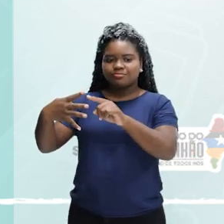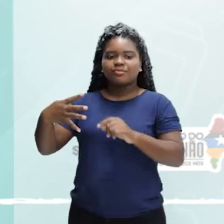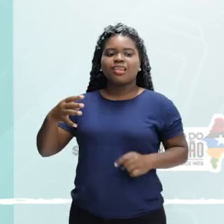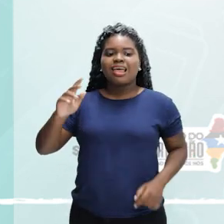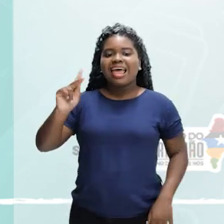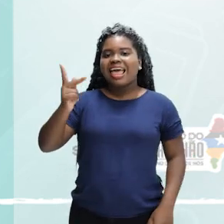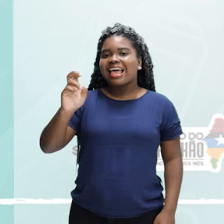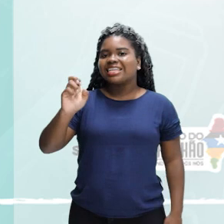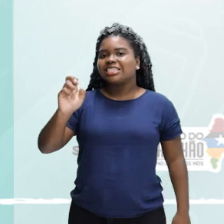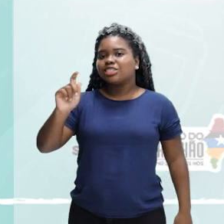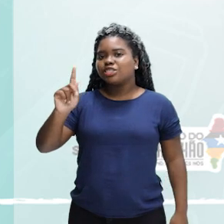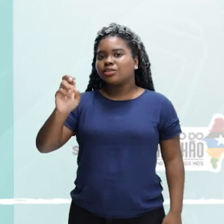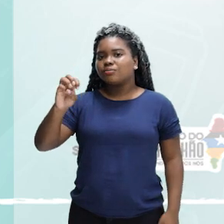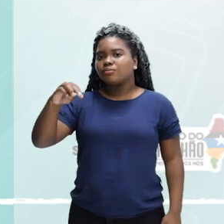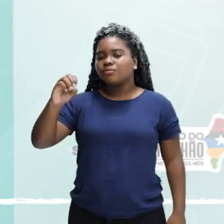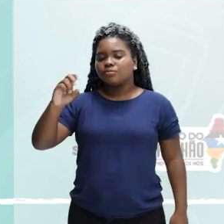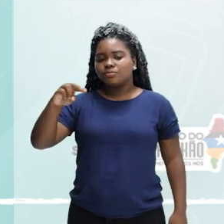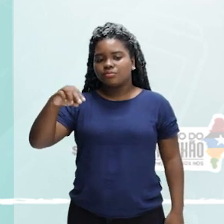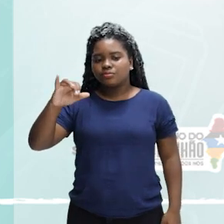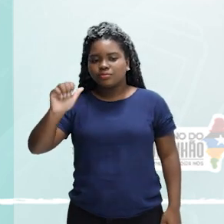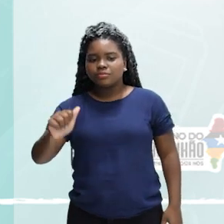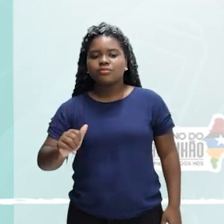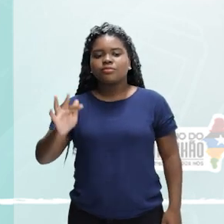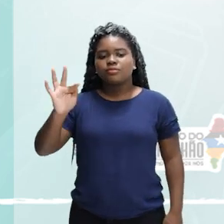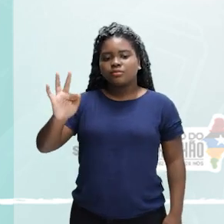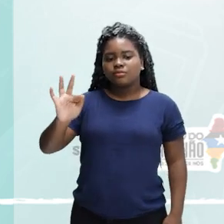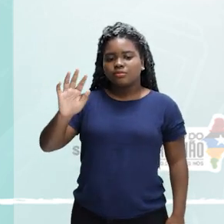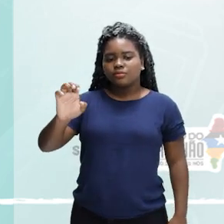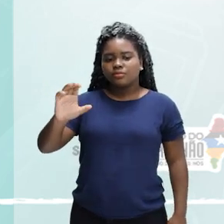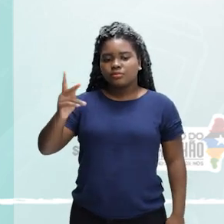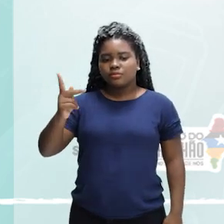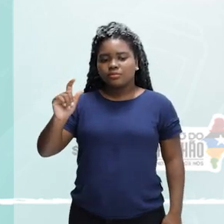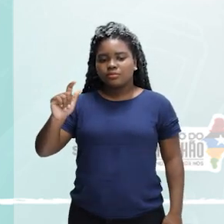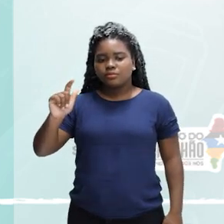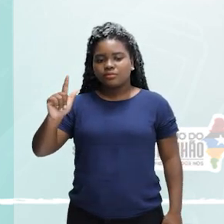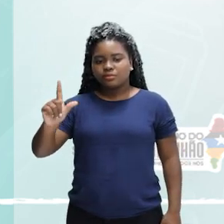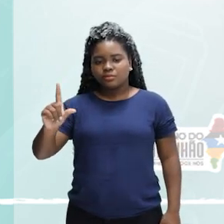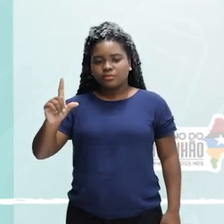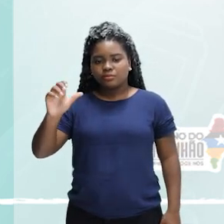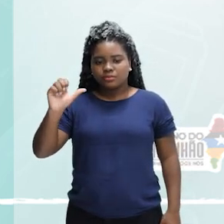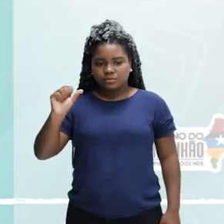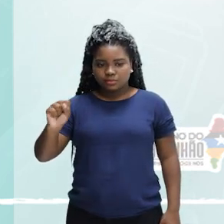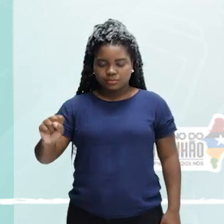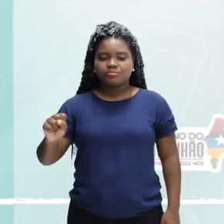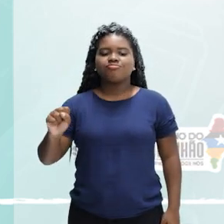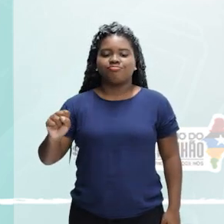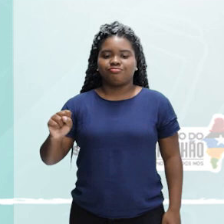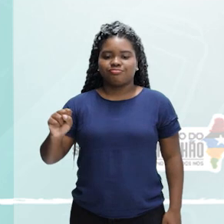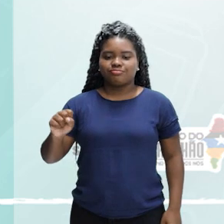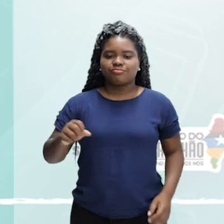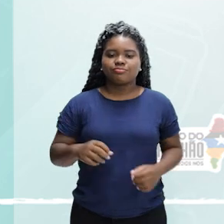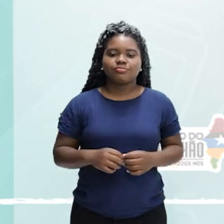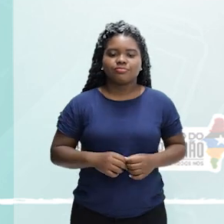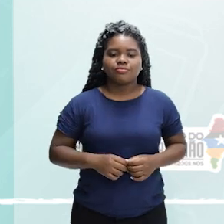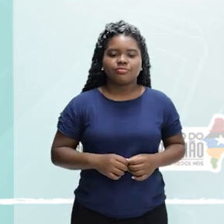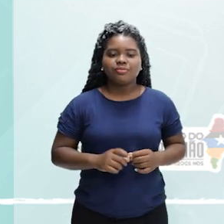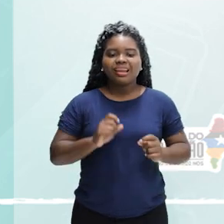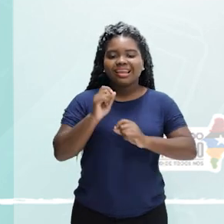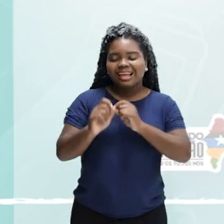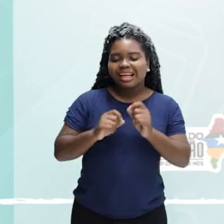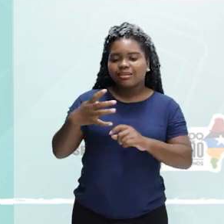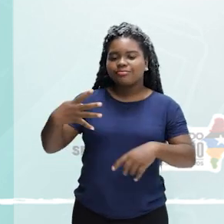modelo, não há disputa de poder e a participação política é limitada. Então, tu tens aí, como exemplo, modelos que